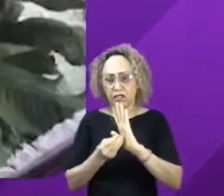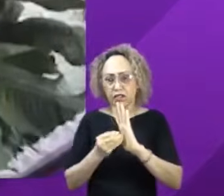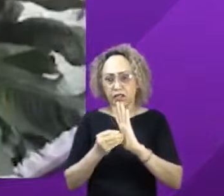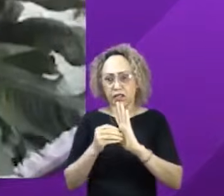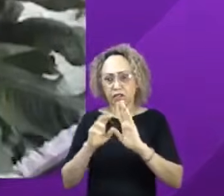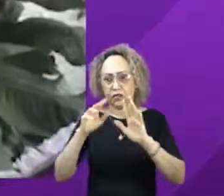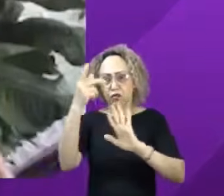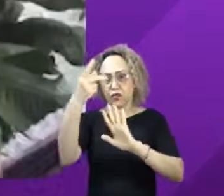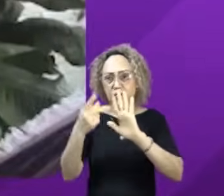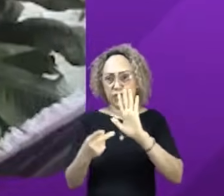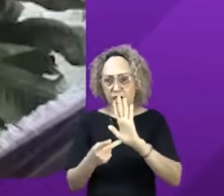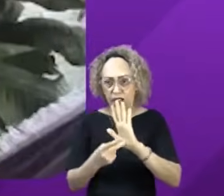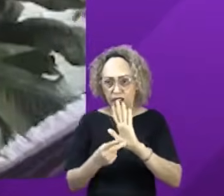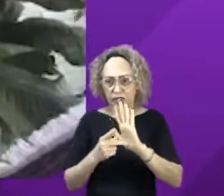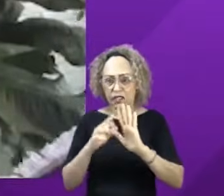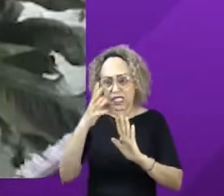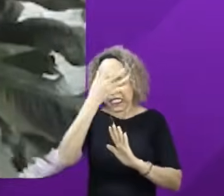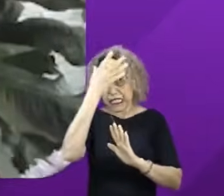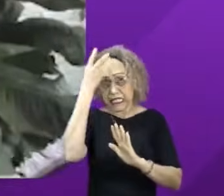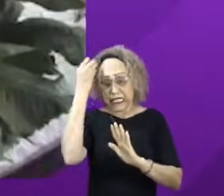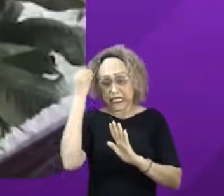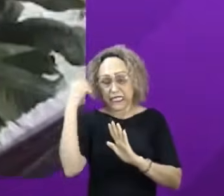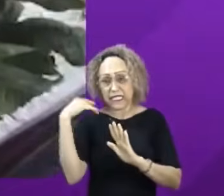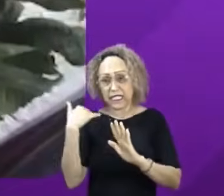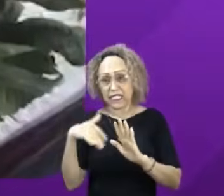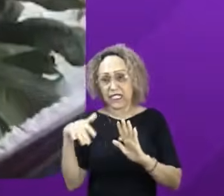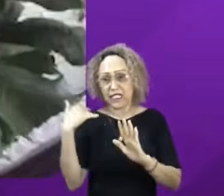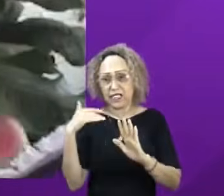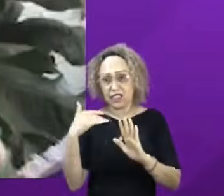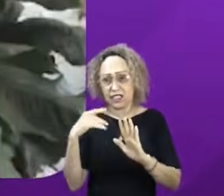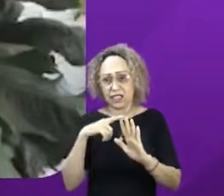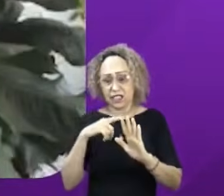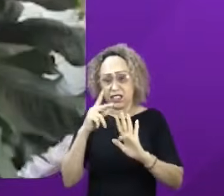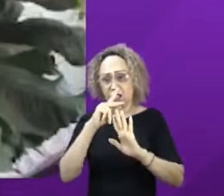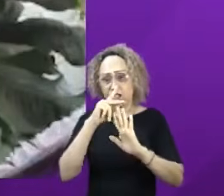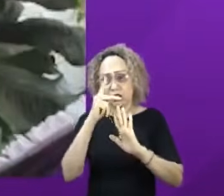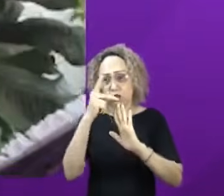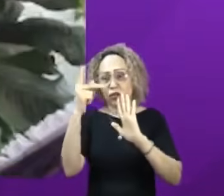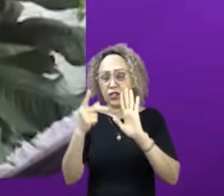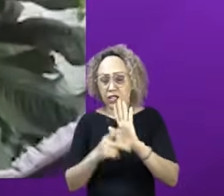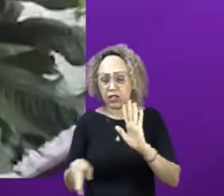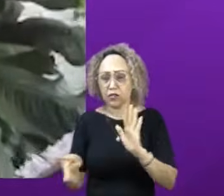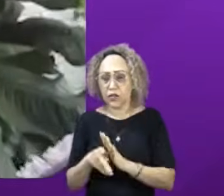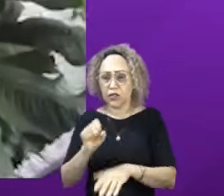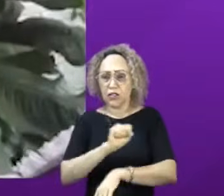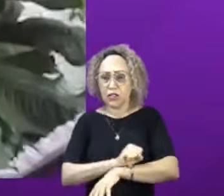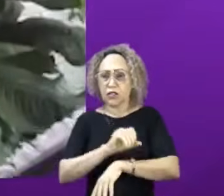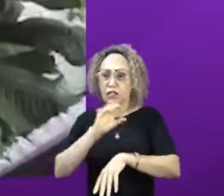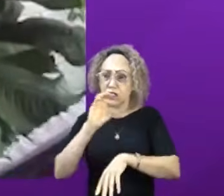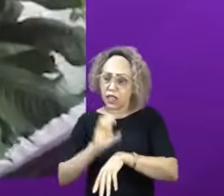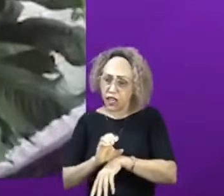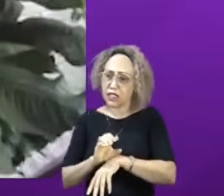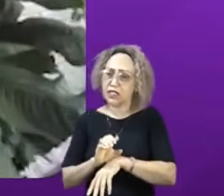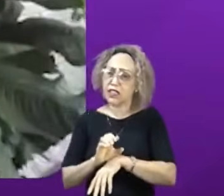Amazônia... Ai, meu Deus, esqueci. Tem um projeto do Sesc que ele faz essa